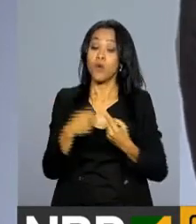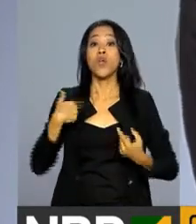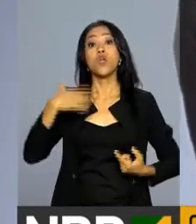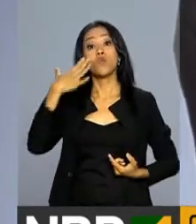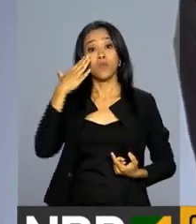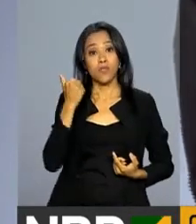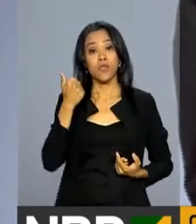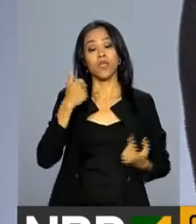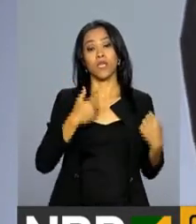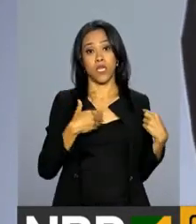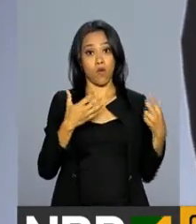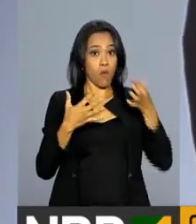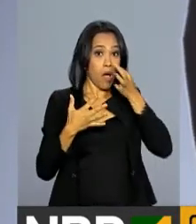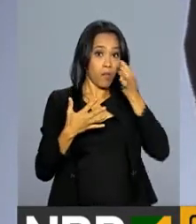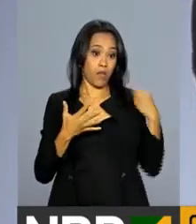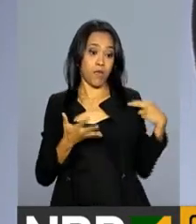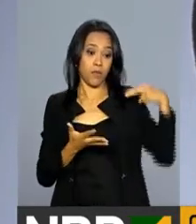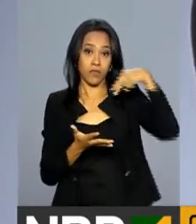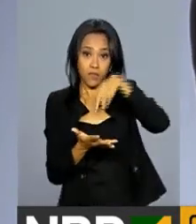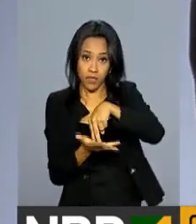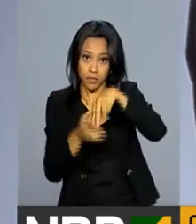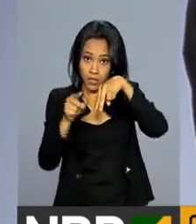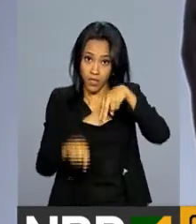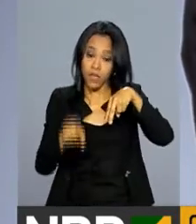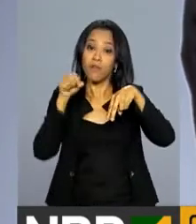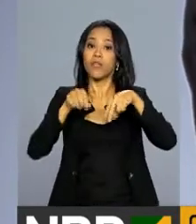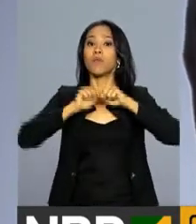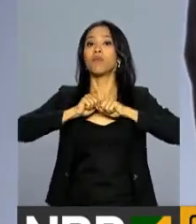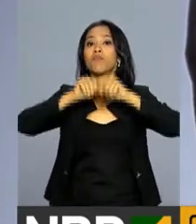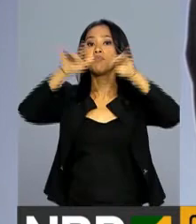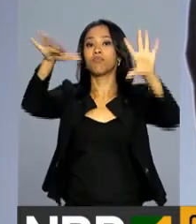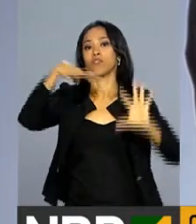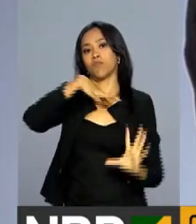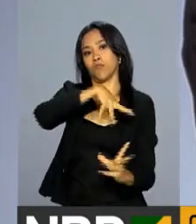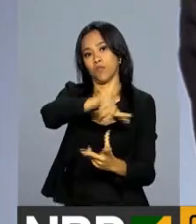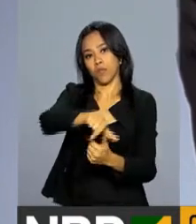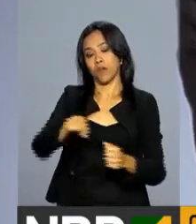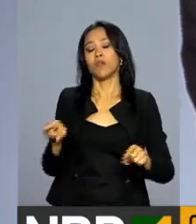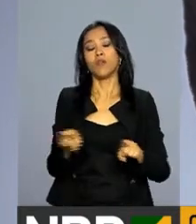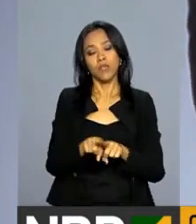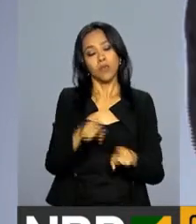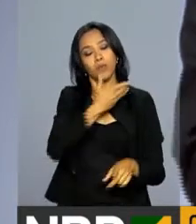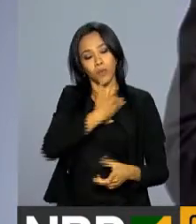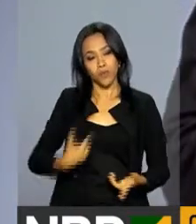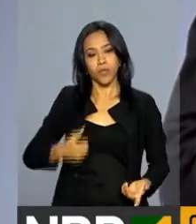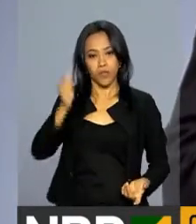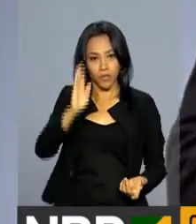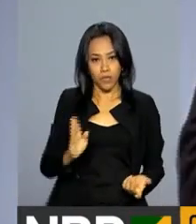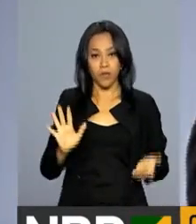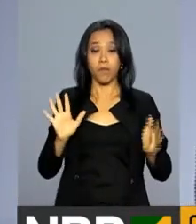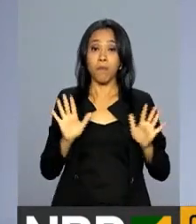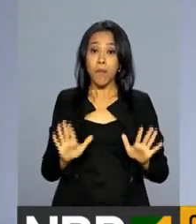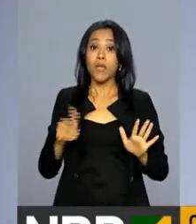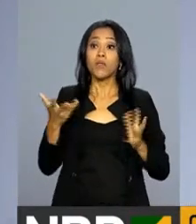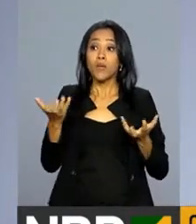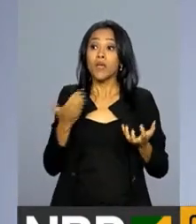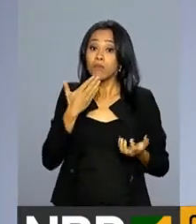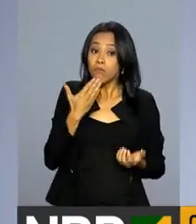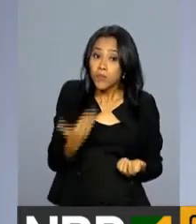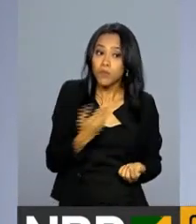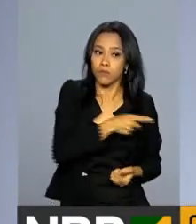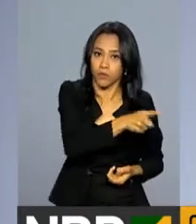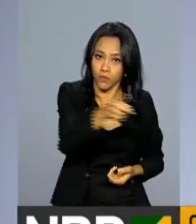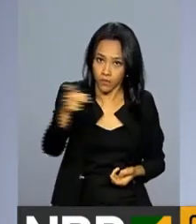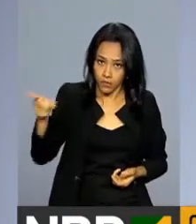para mim uma repercussão também não apenas nacional mas internacional para o governo brasileiro mas eu quero pedir aos senhores é